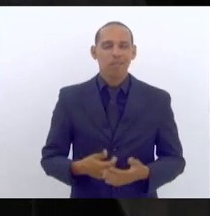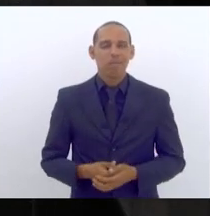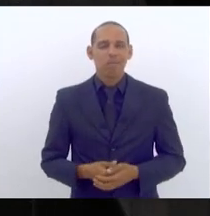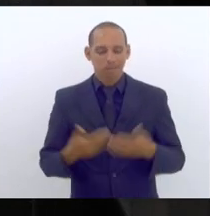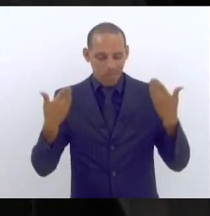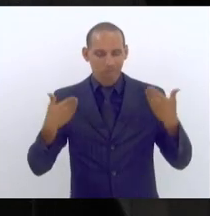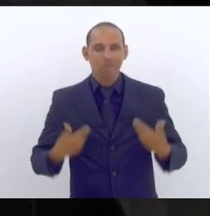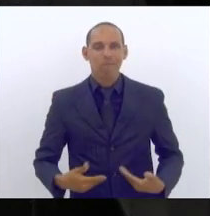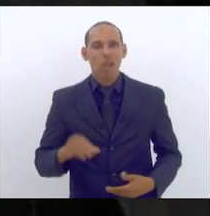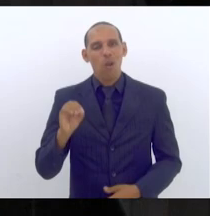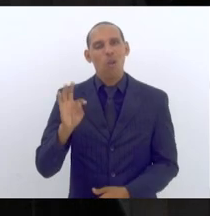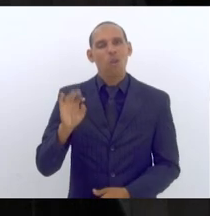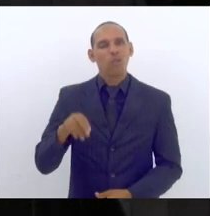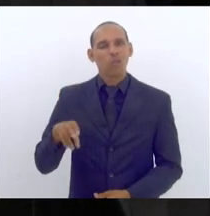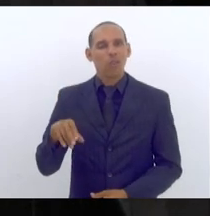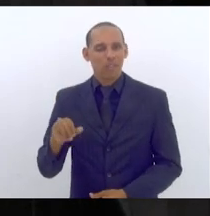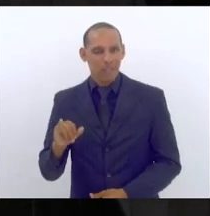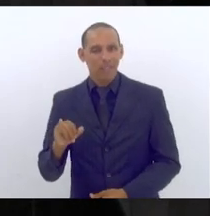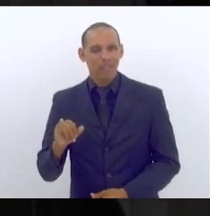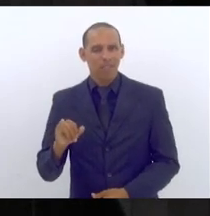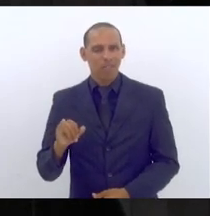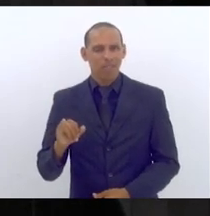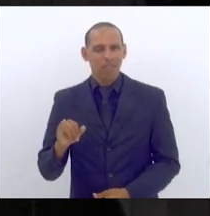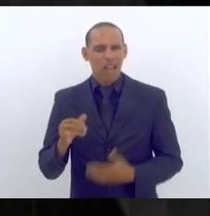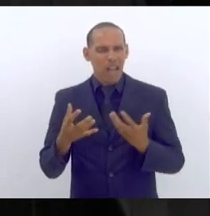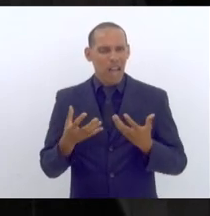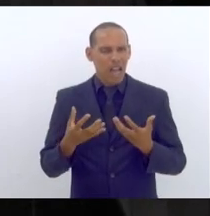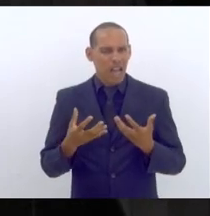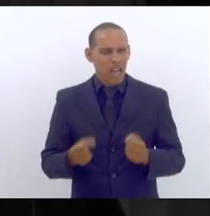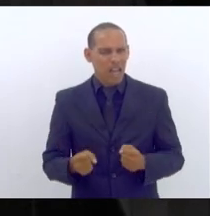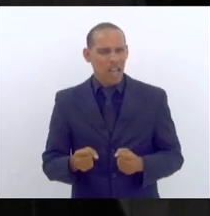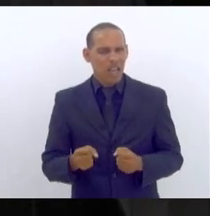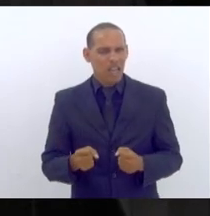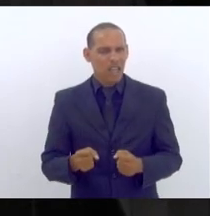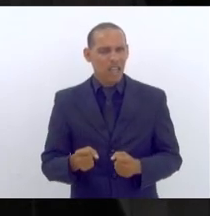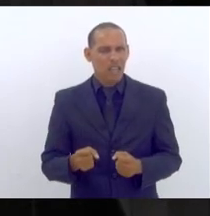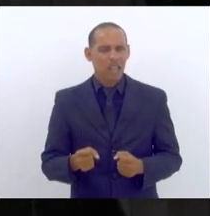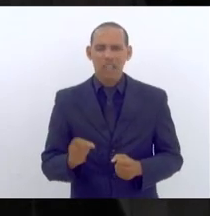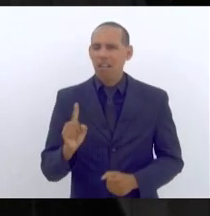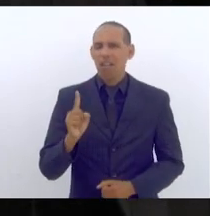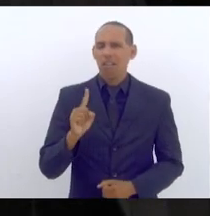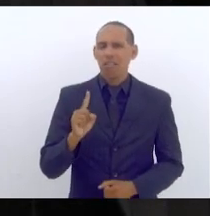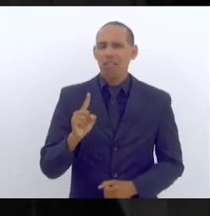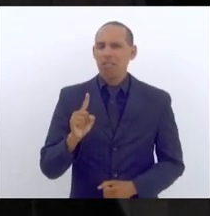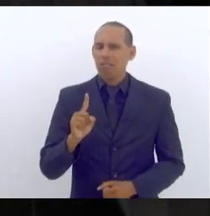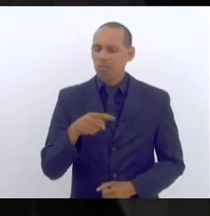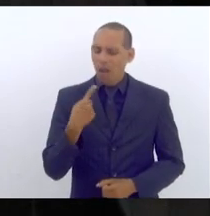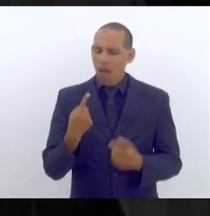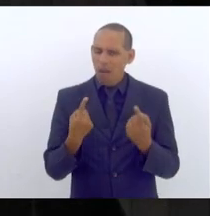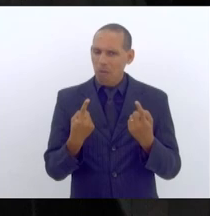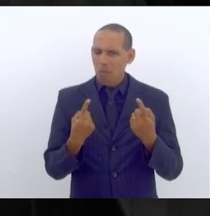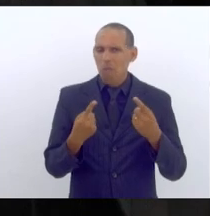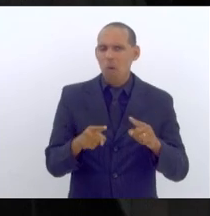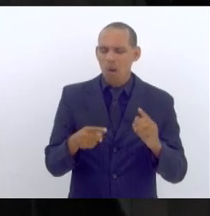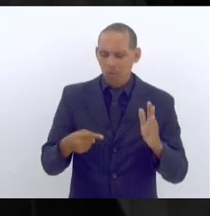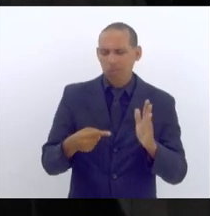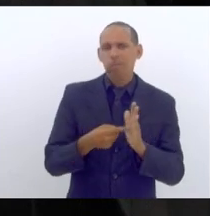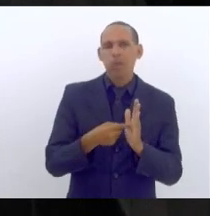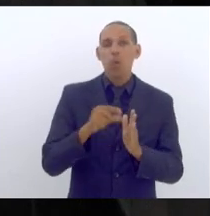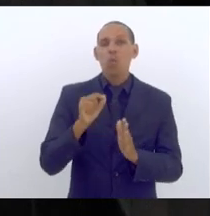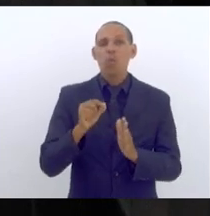Antônio de Paula pai não vai tolerar e vai sempre que possível denunciar qualquer abuso